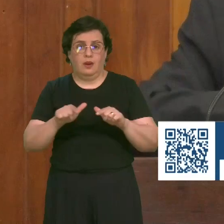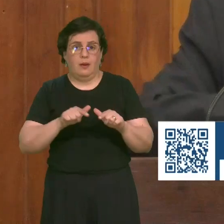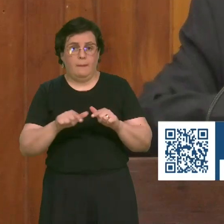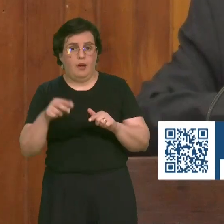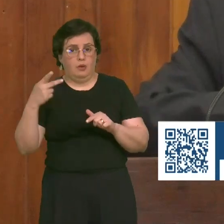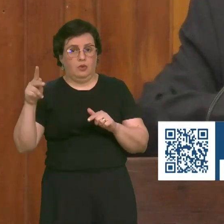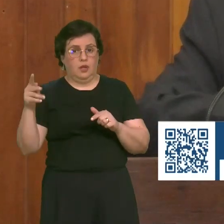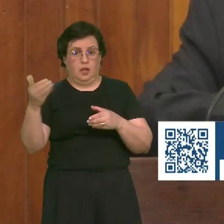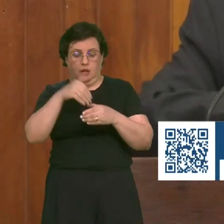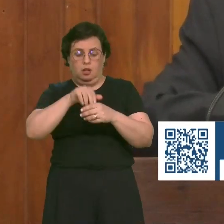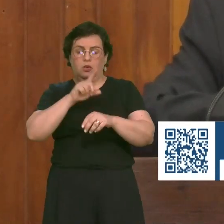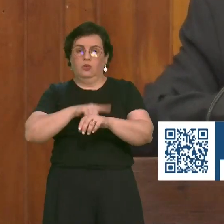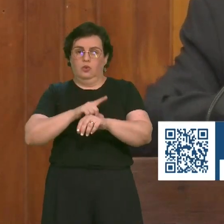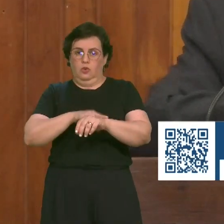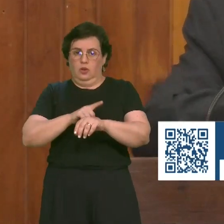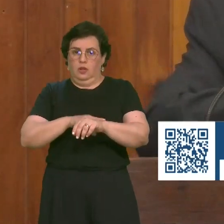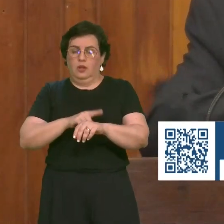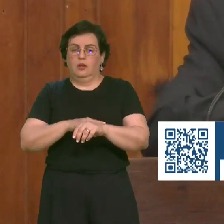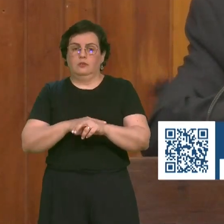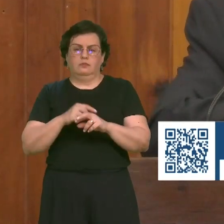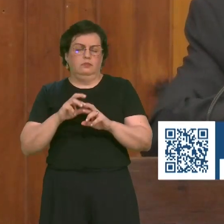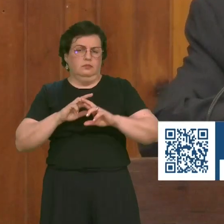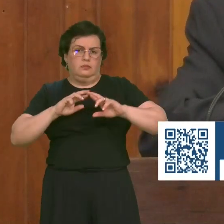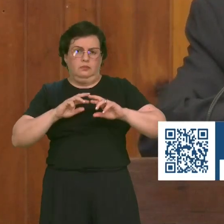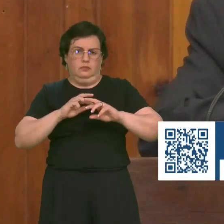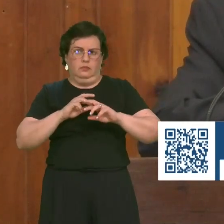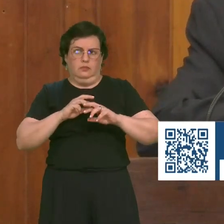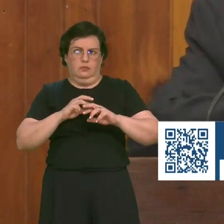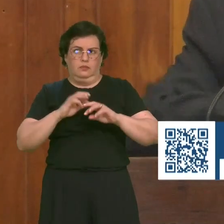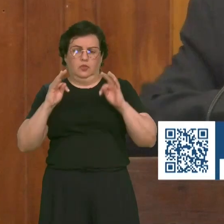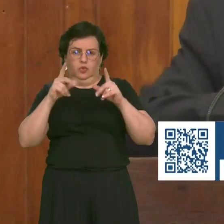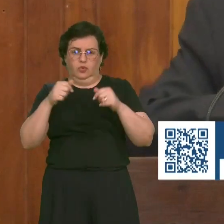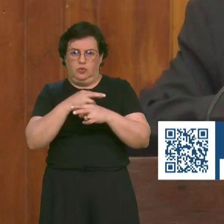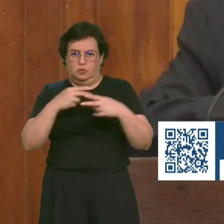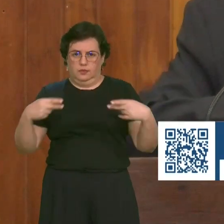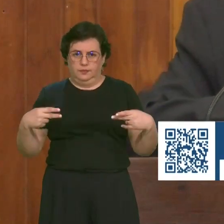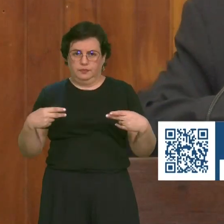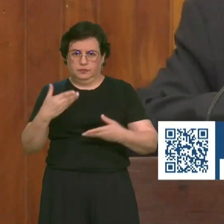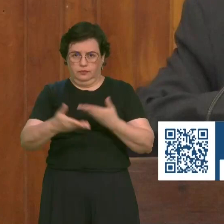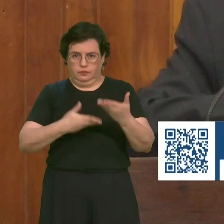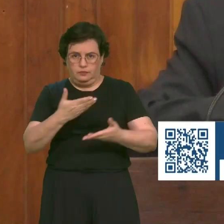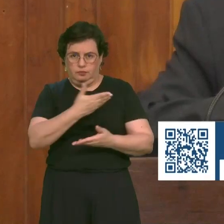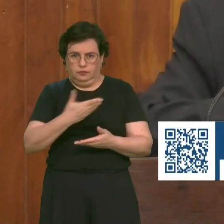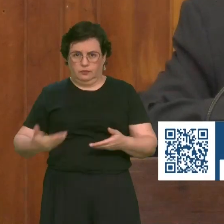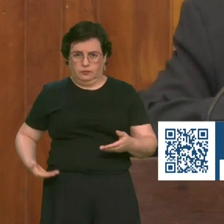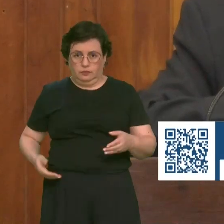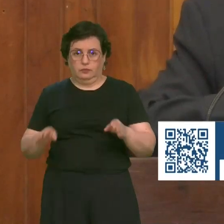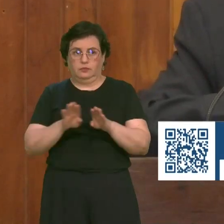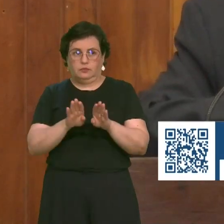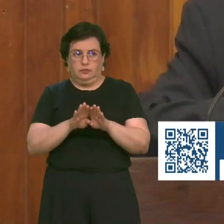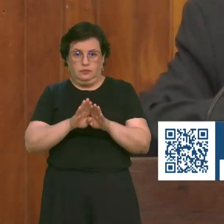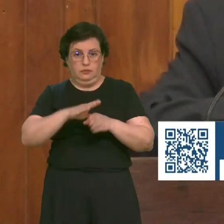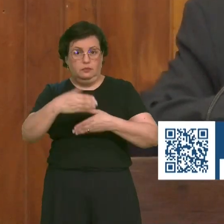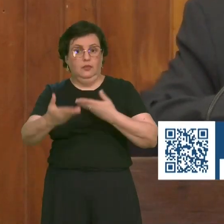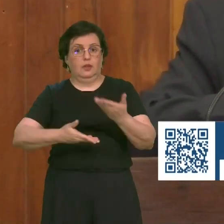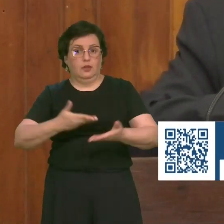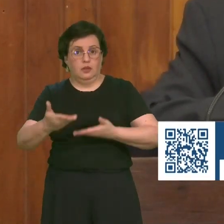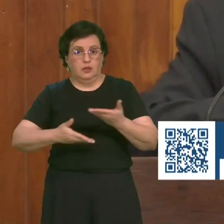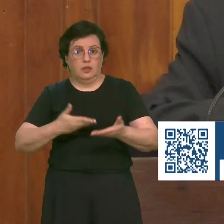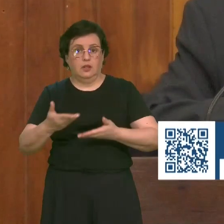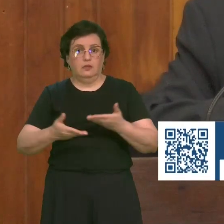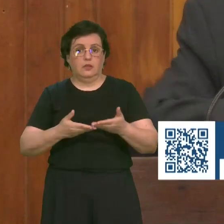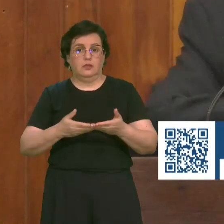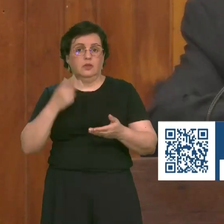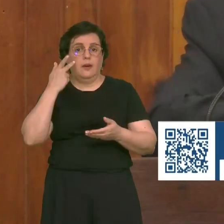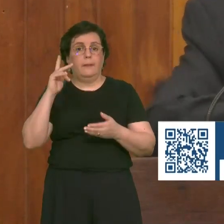dentro do horário dentro das condições no serviço público e eventualmente prestar serviços para